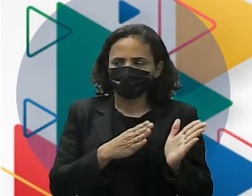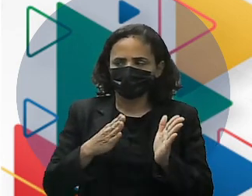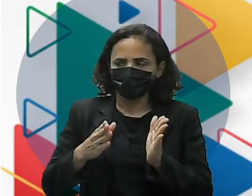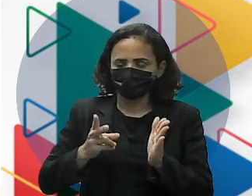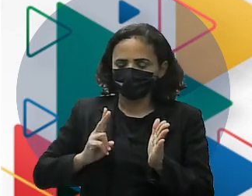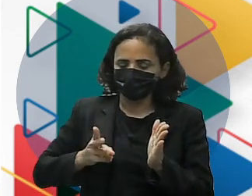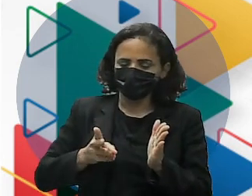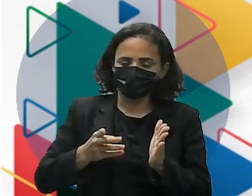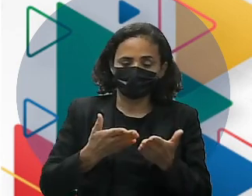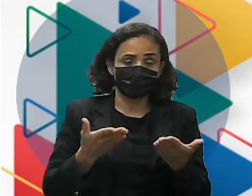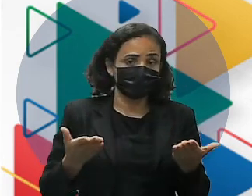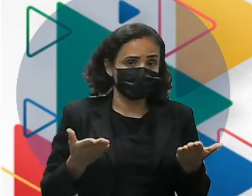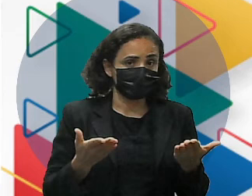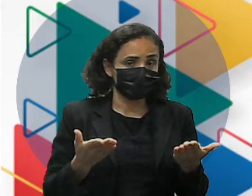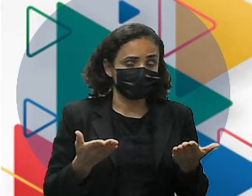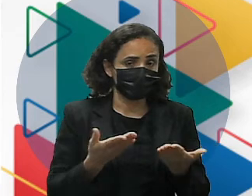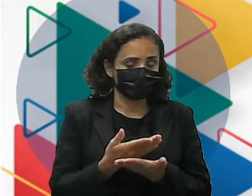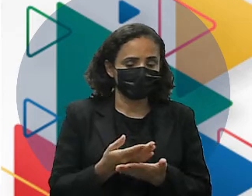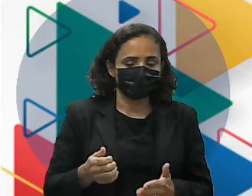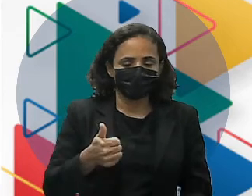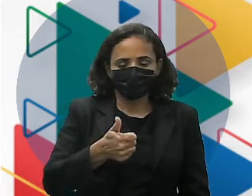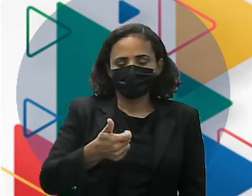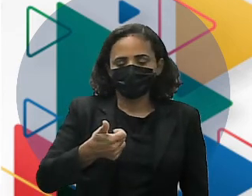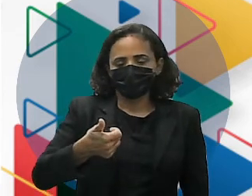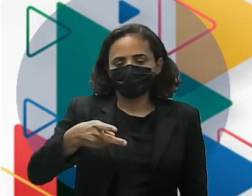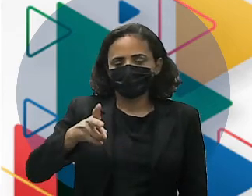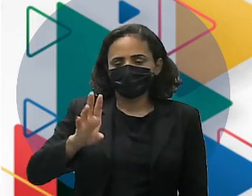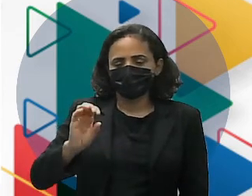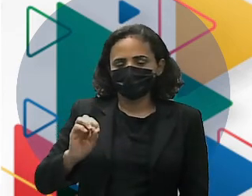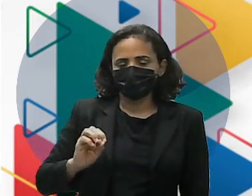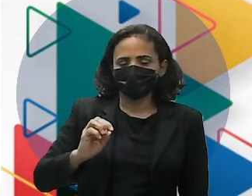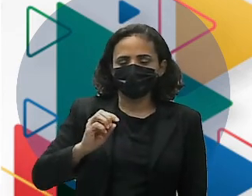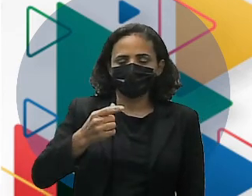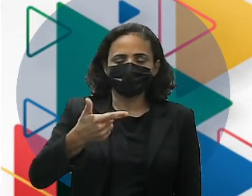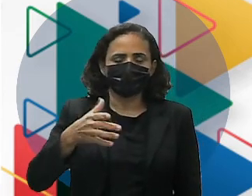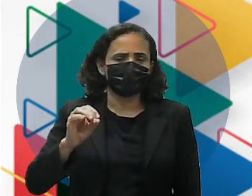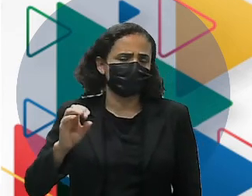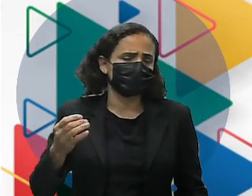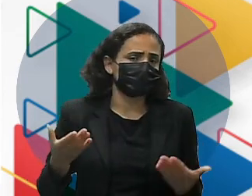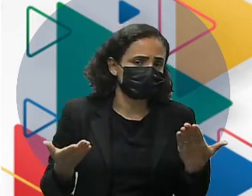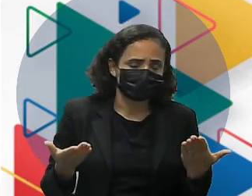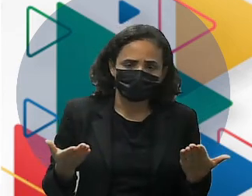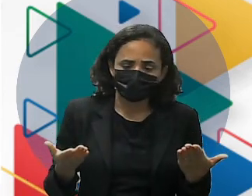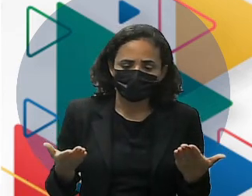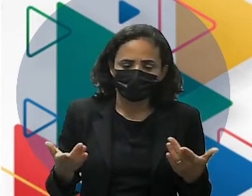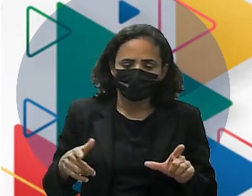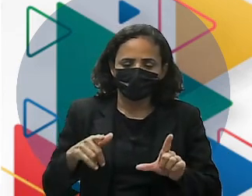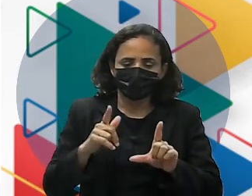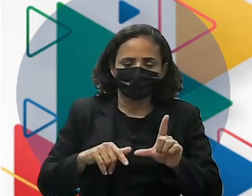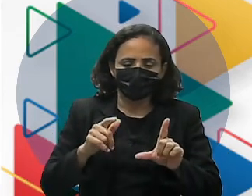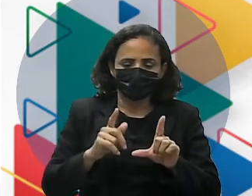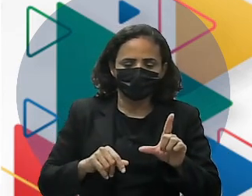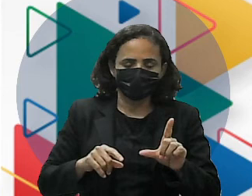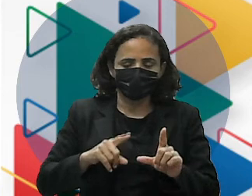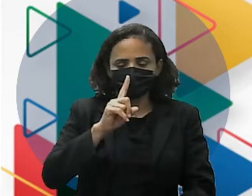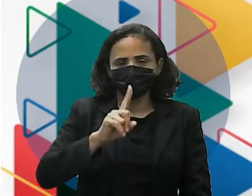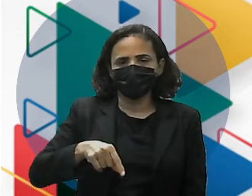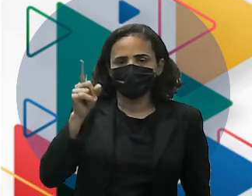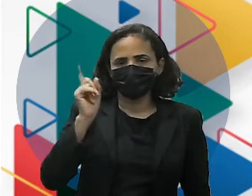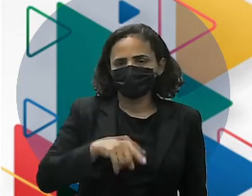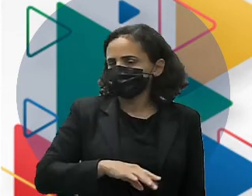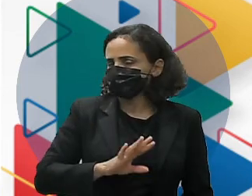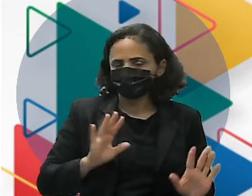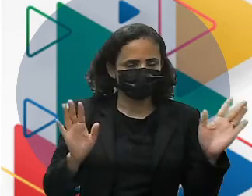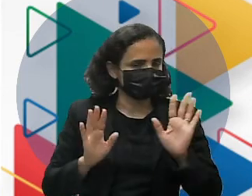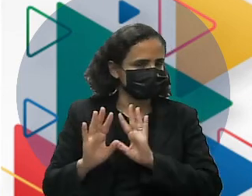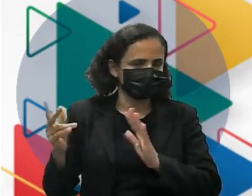exatamente um ponto entre 150 e 200 kWh. Então, a letra A já está fora de cogitação, já não